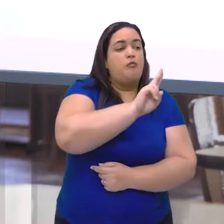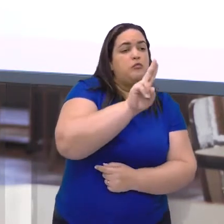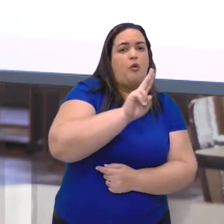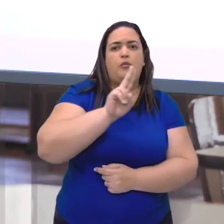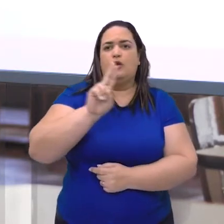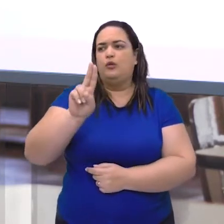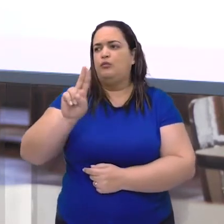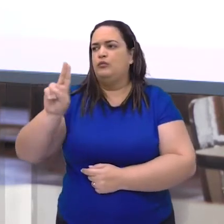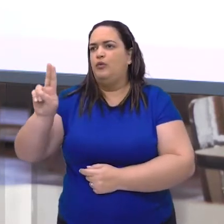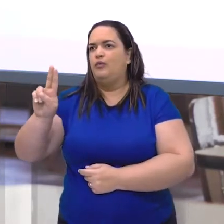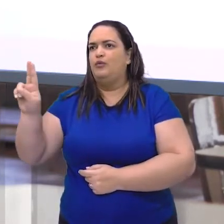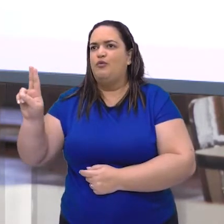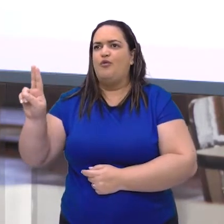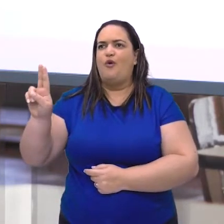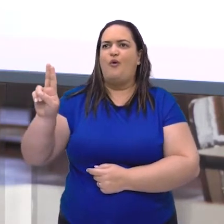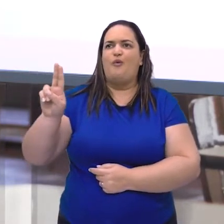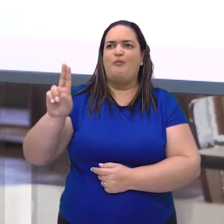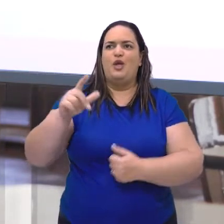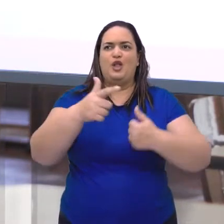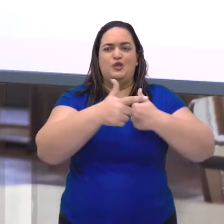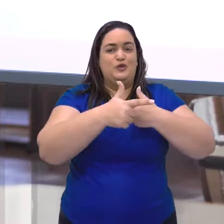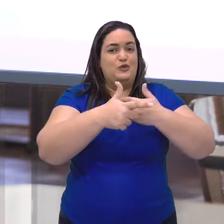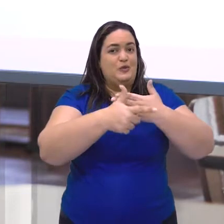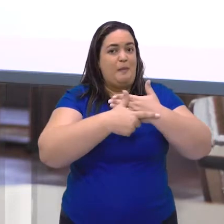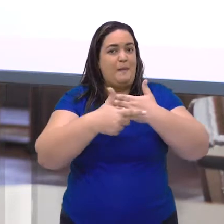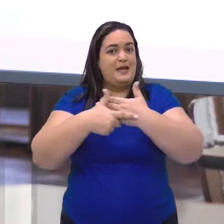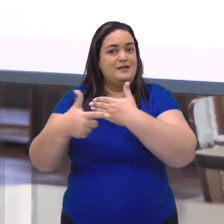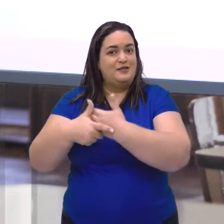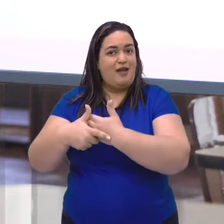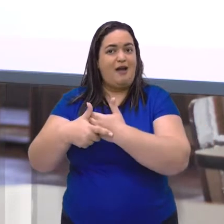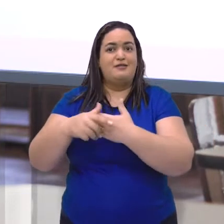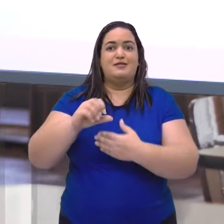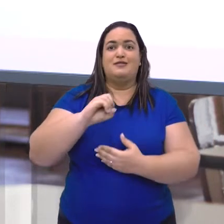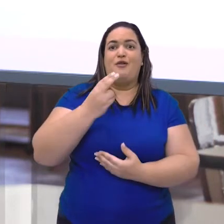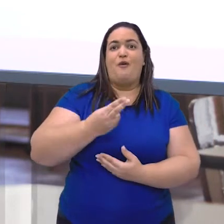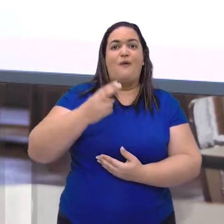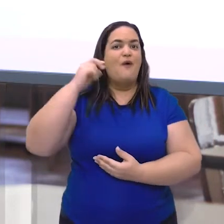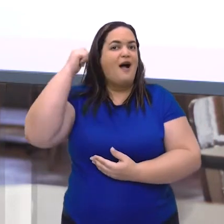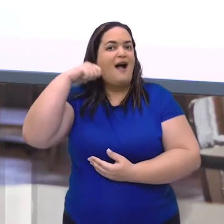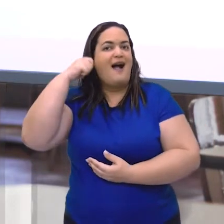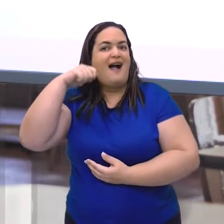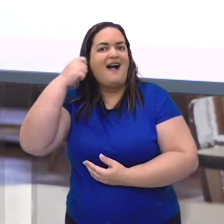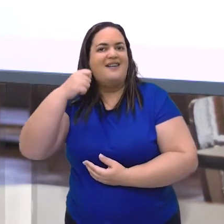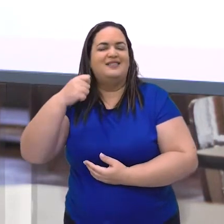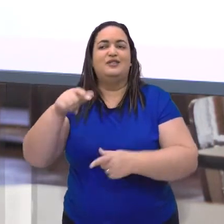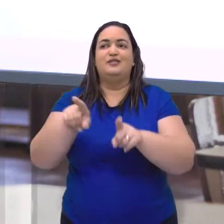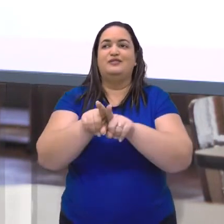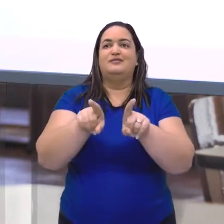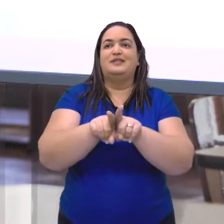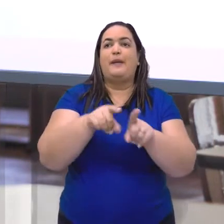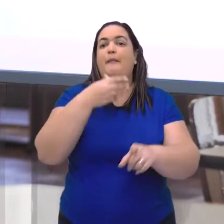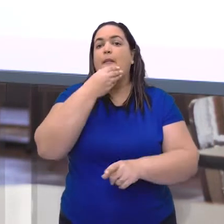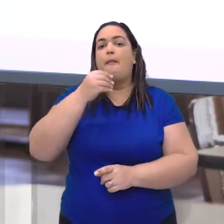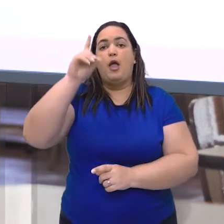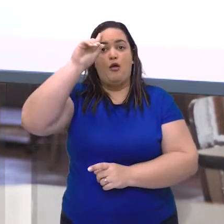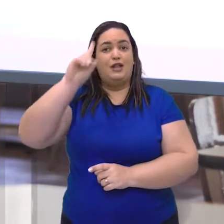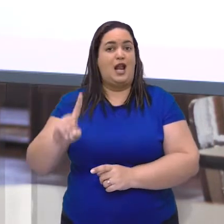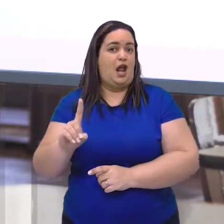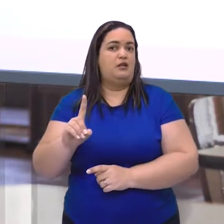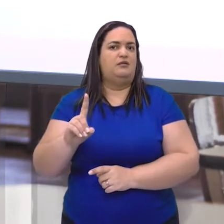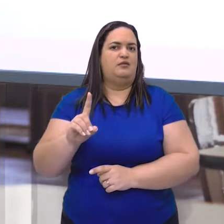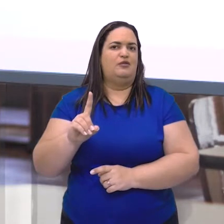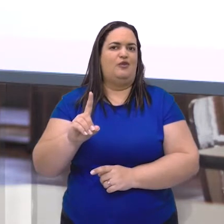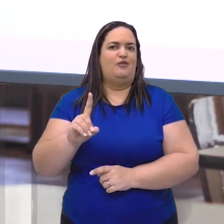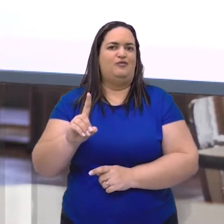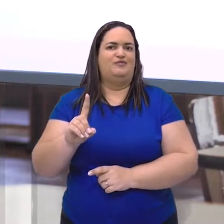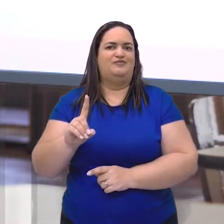dos personagens do filme, ou dos atores do filme e do diretor do filme também. Então,